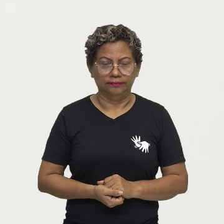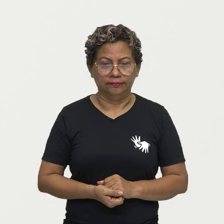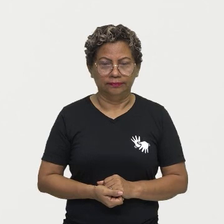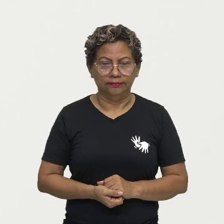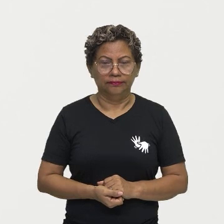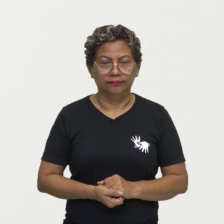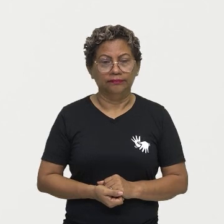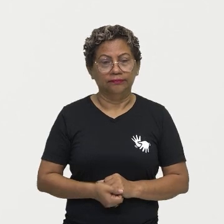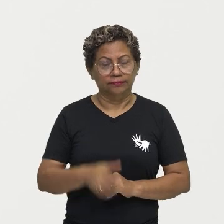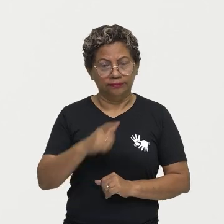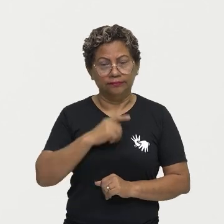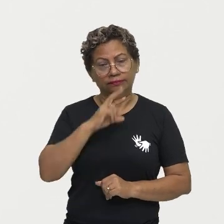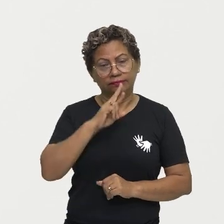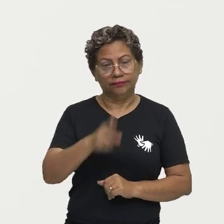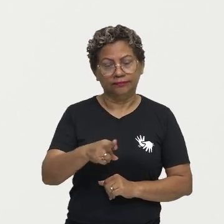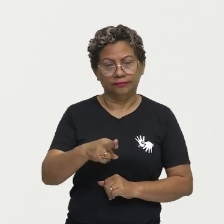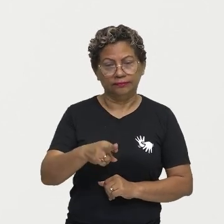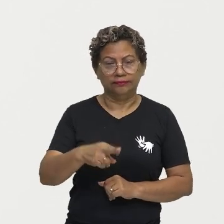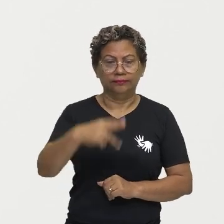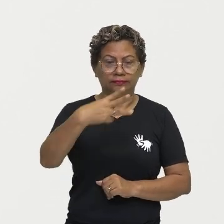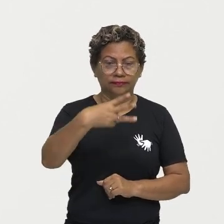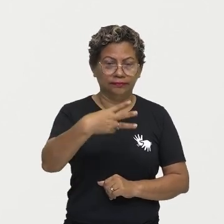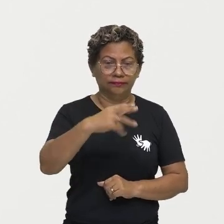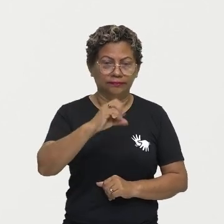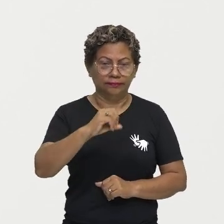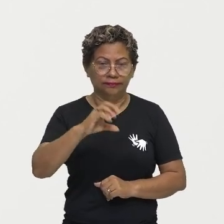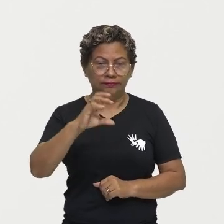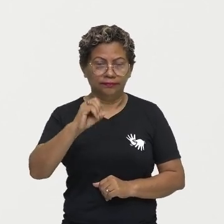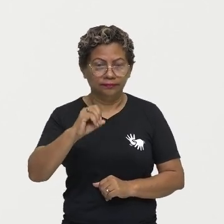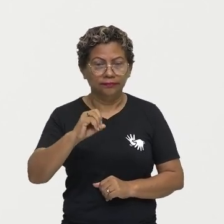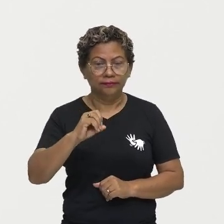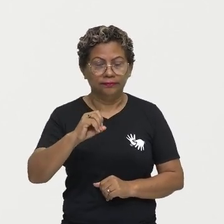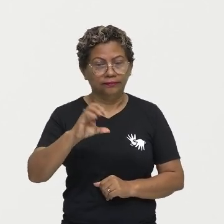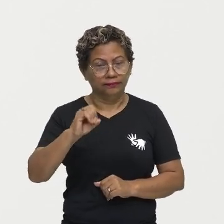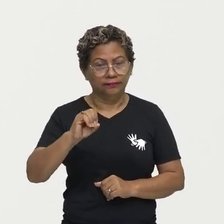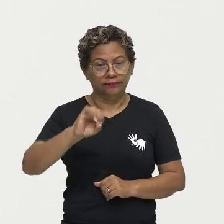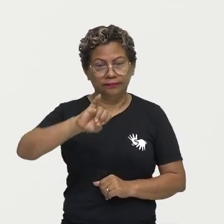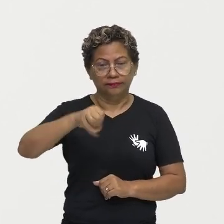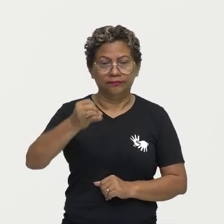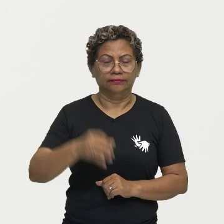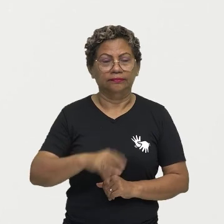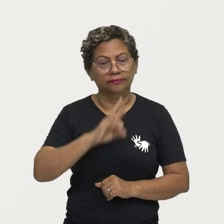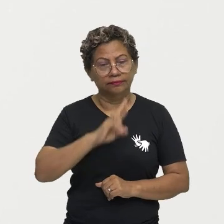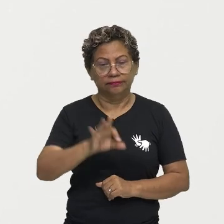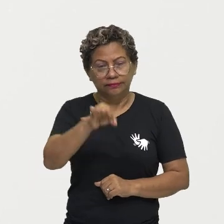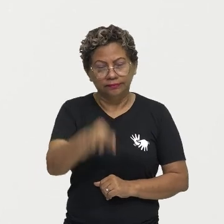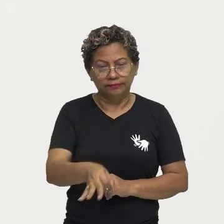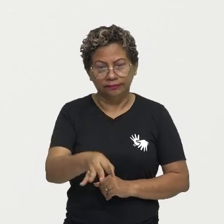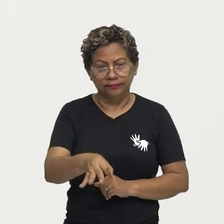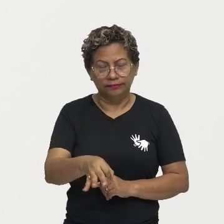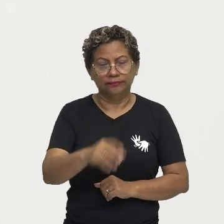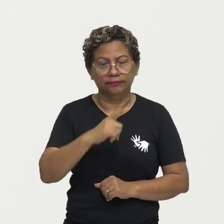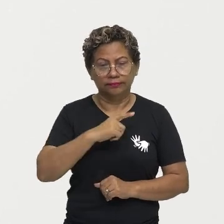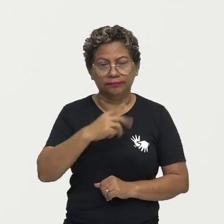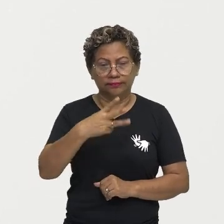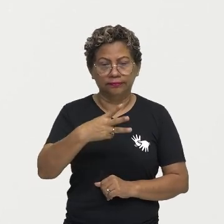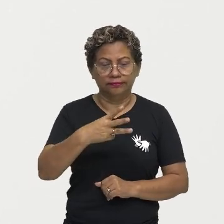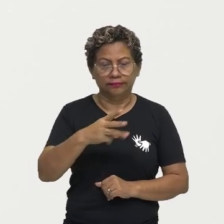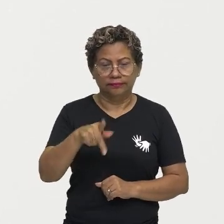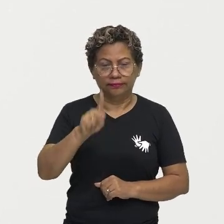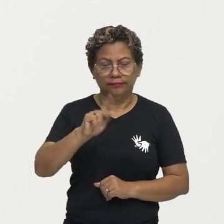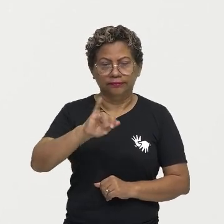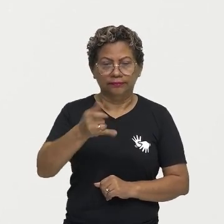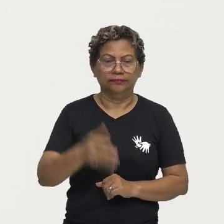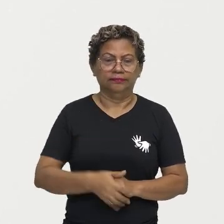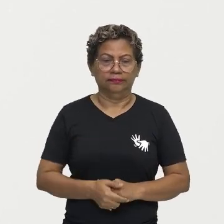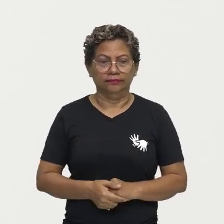dar 3.000 aqui, ó. 3.000 joules. Então, a resposta, 3 kJ, tá certo?